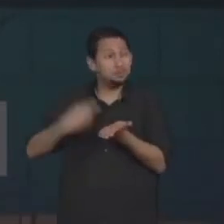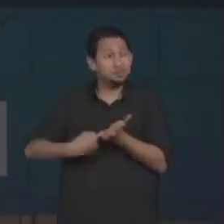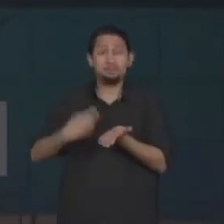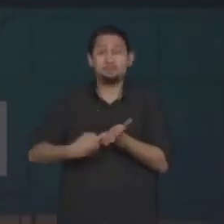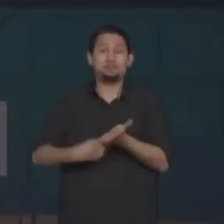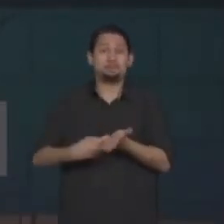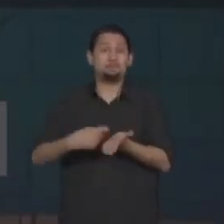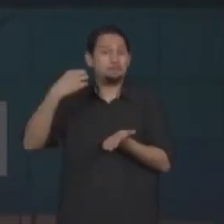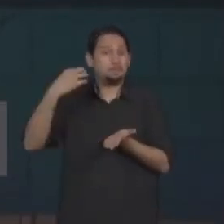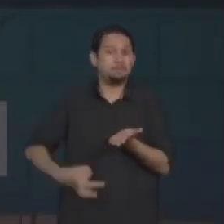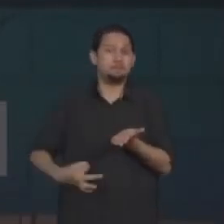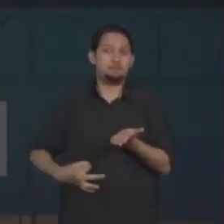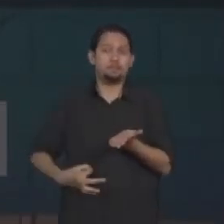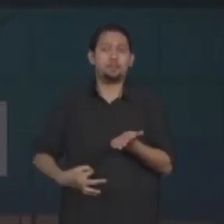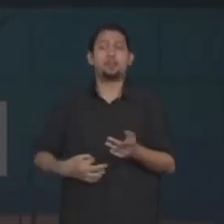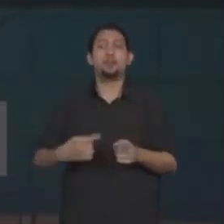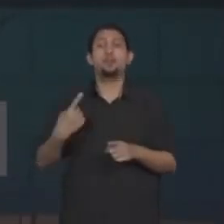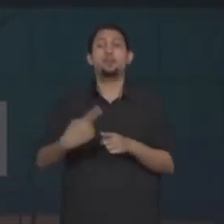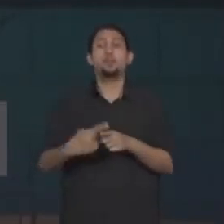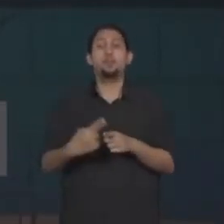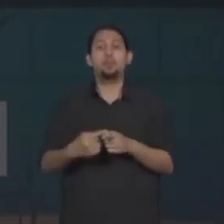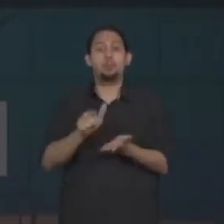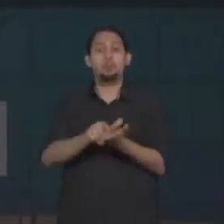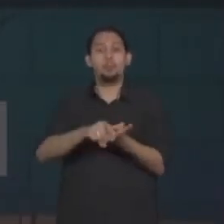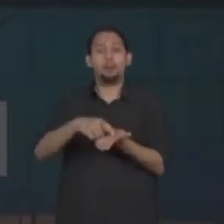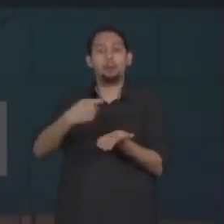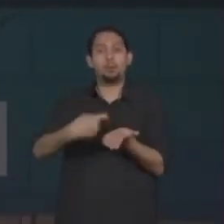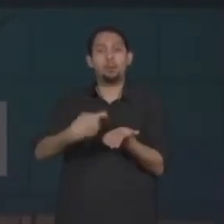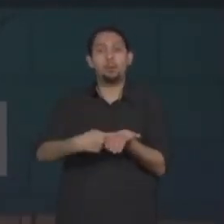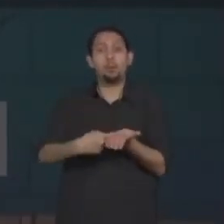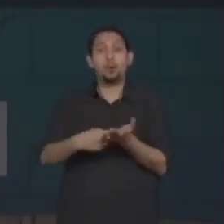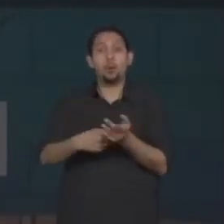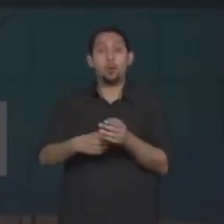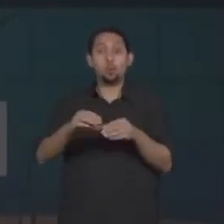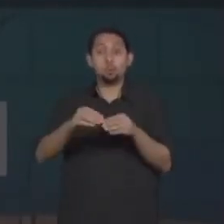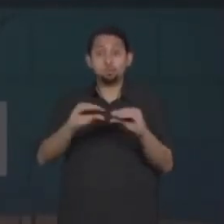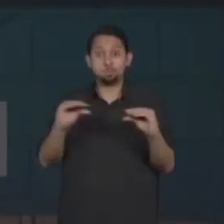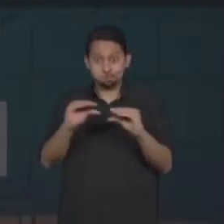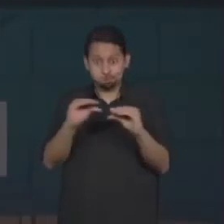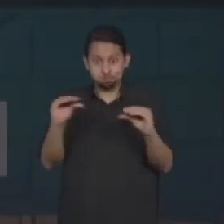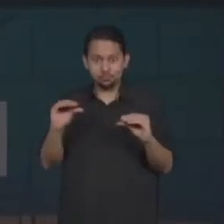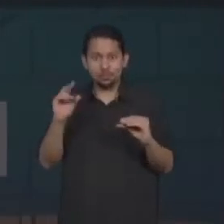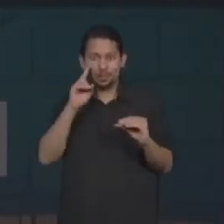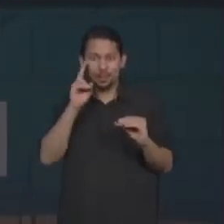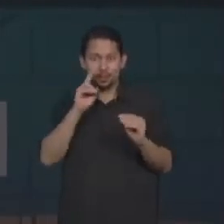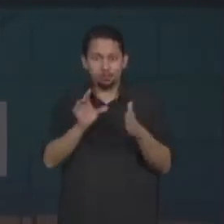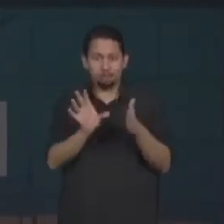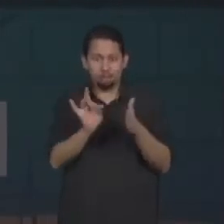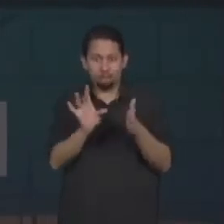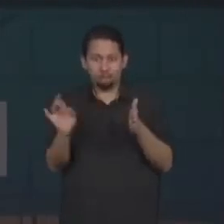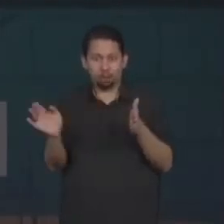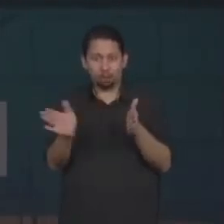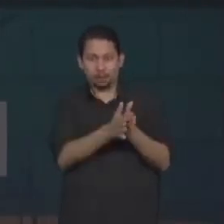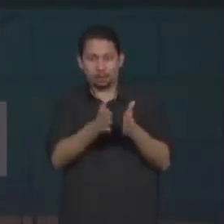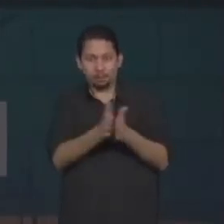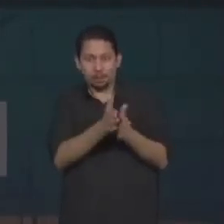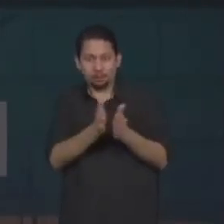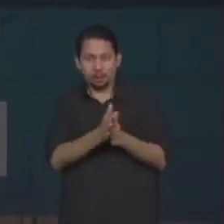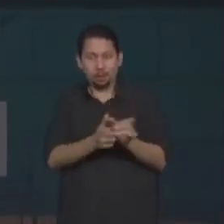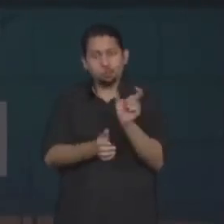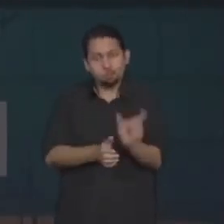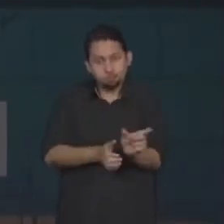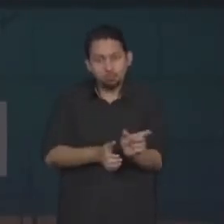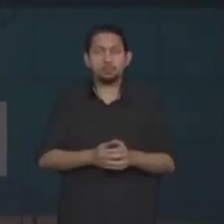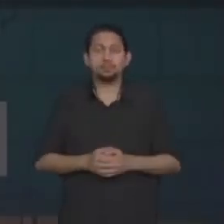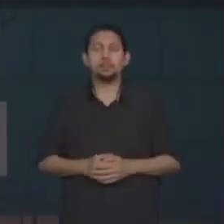aqui é bom você fazer com um papelão mais grosso ou com aquele papelão que você colou um no outro. Os